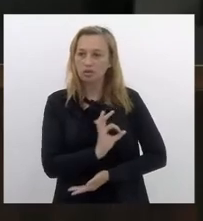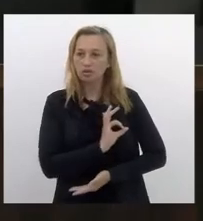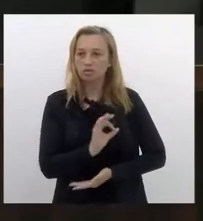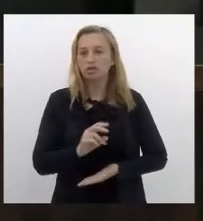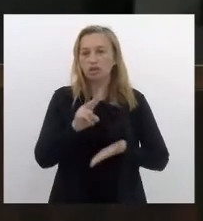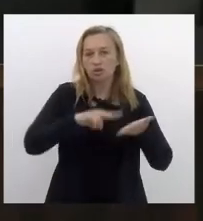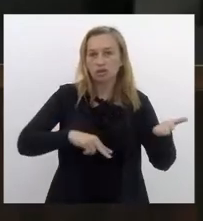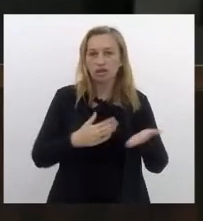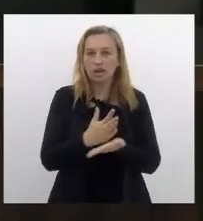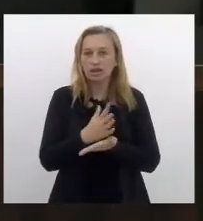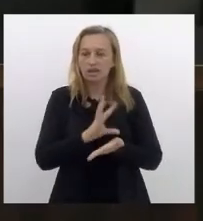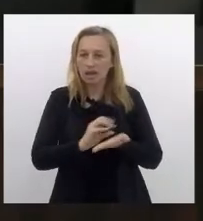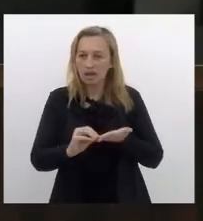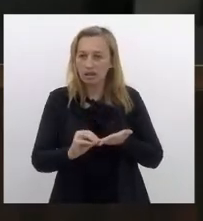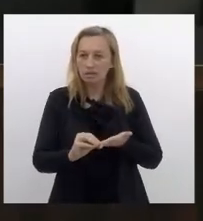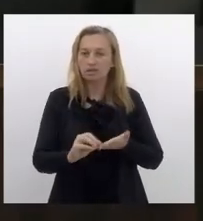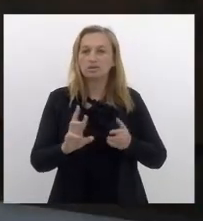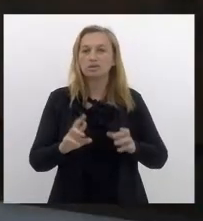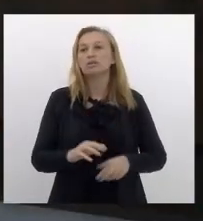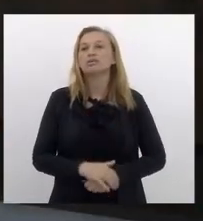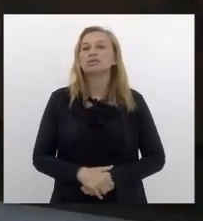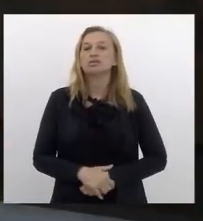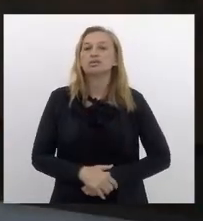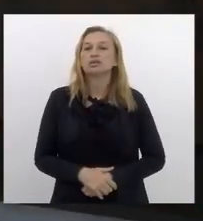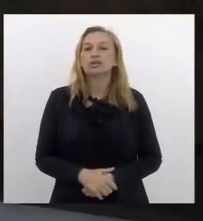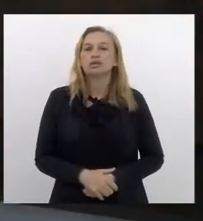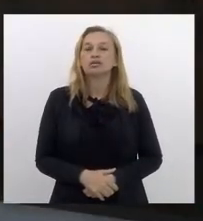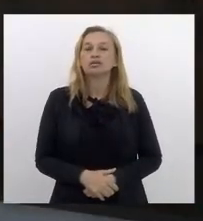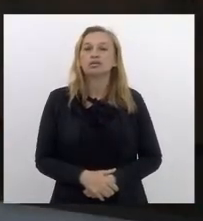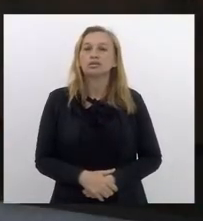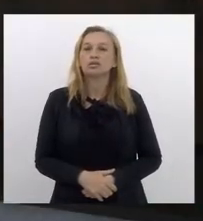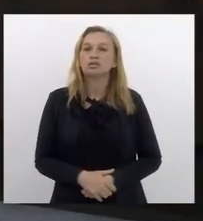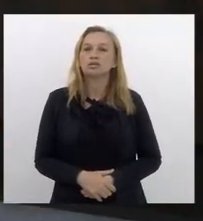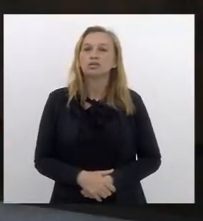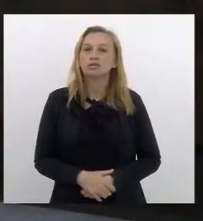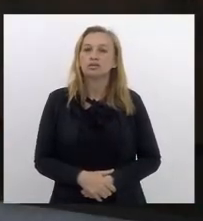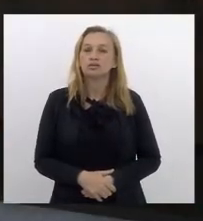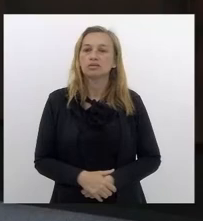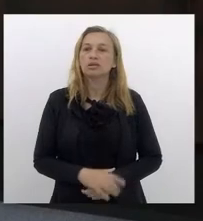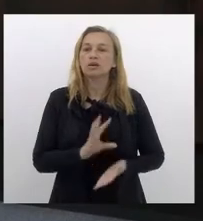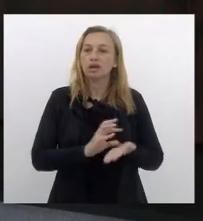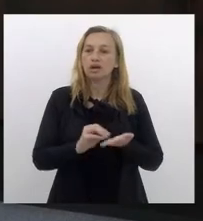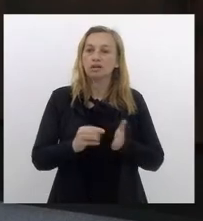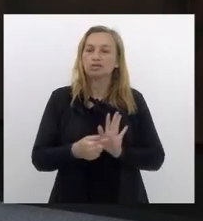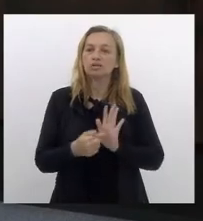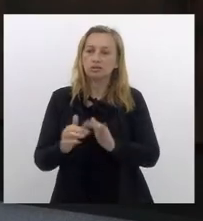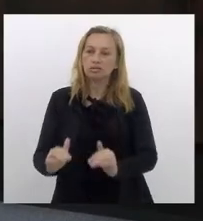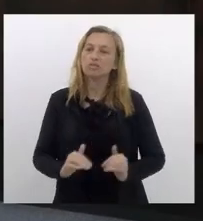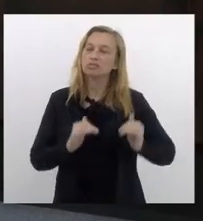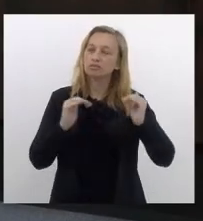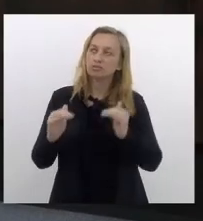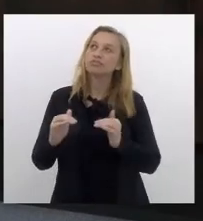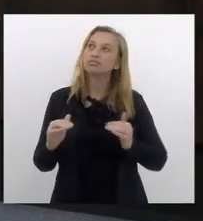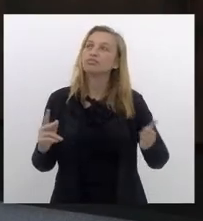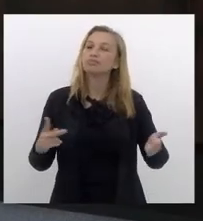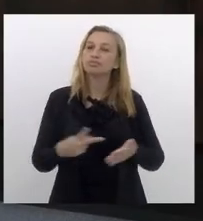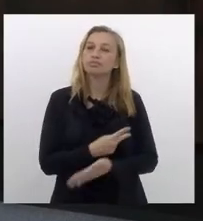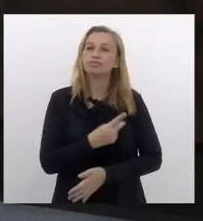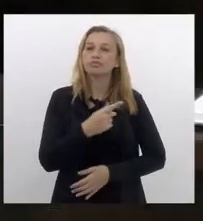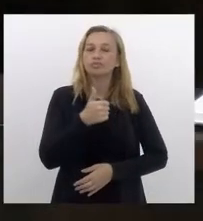Rocha a fazer a leitura da ata da sessão anterior. A ata reflete com exatidão o ocorrido